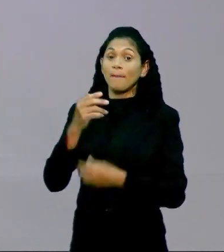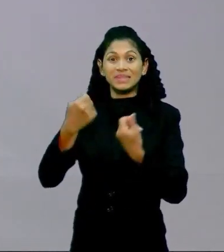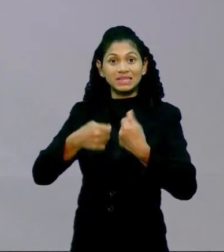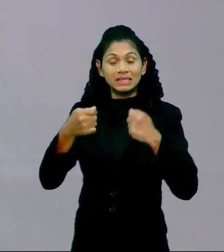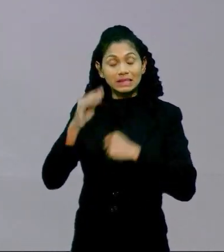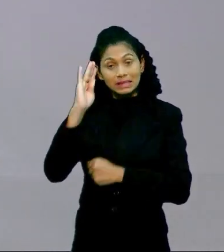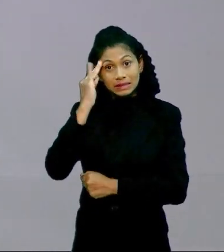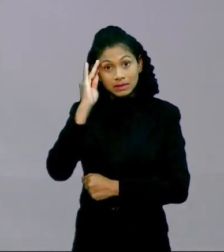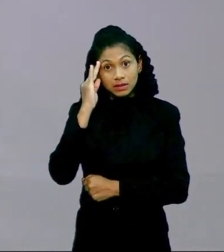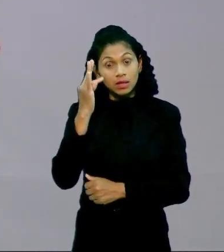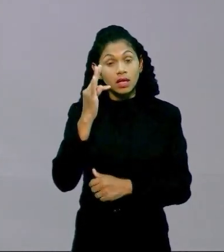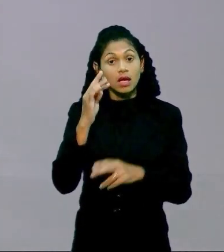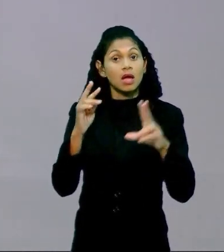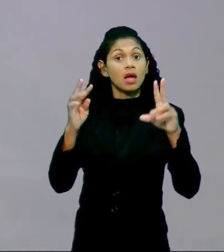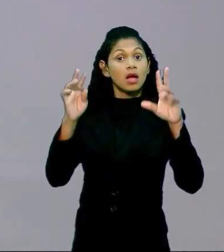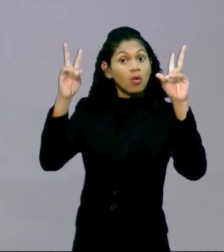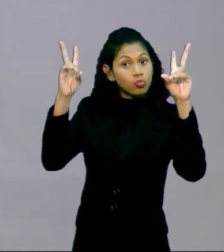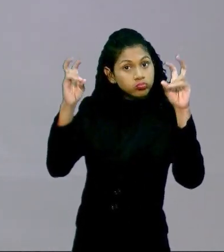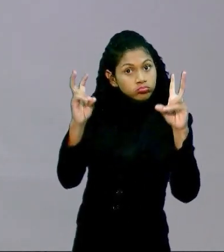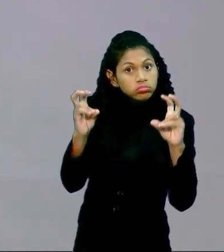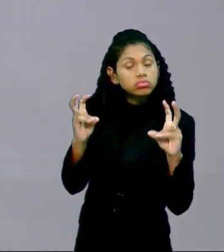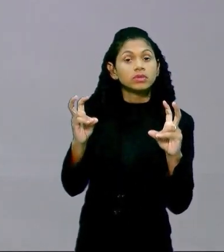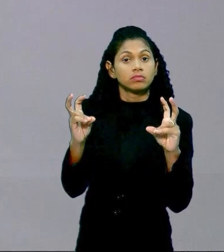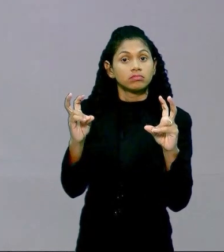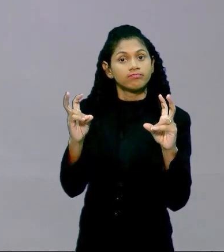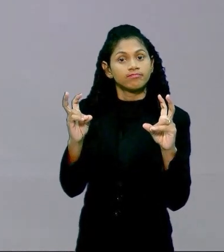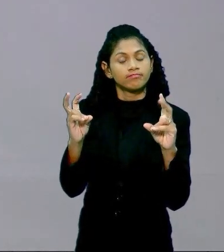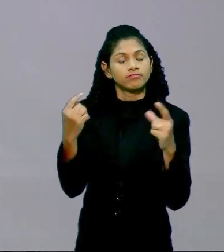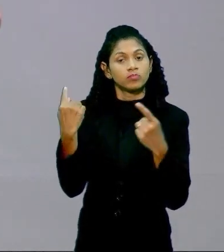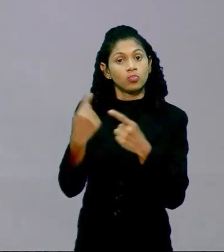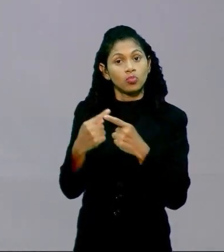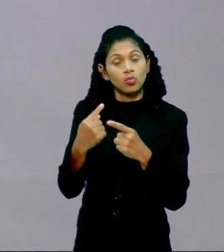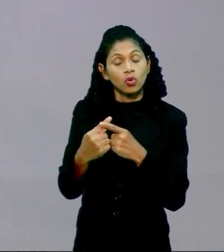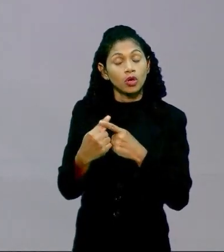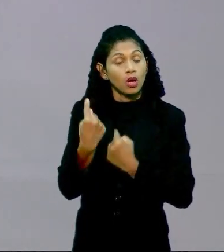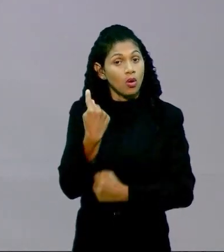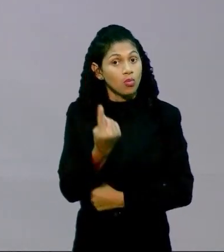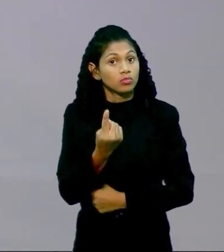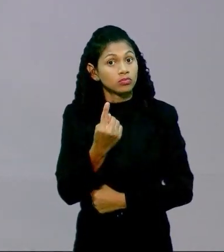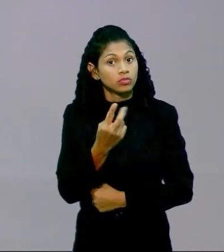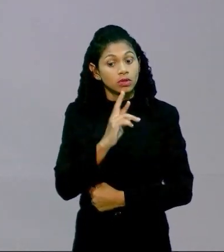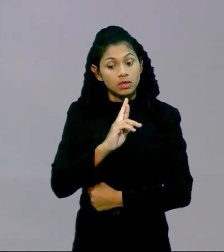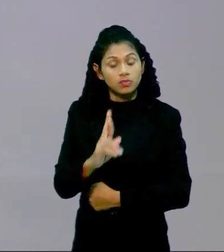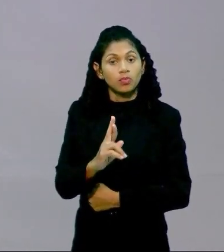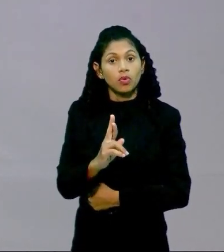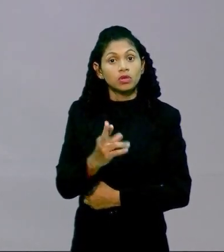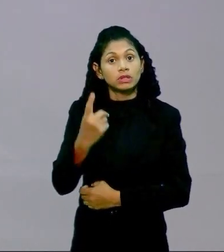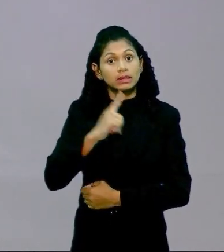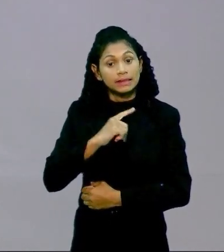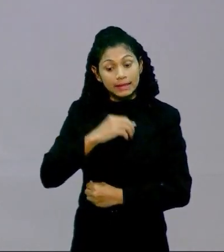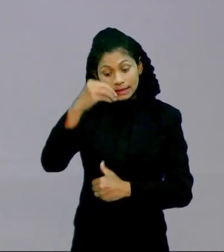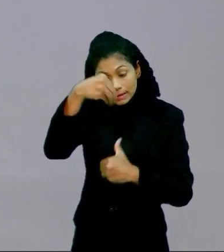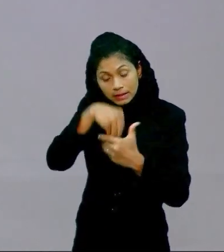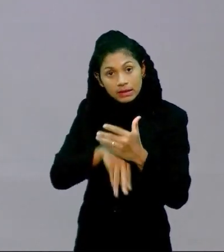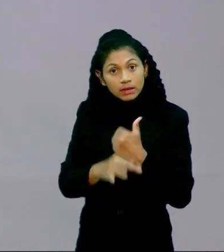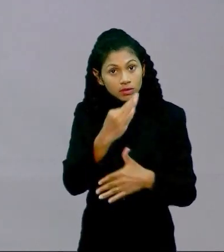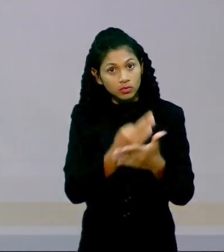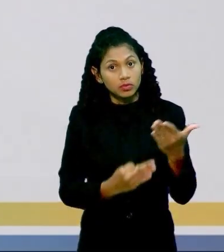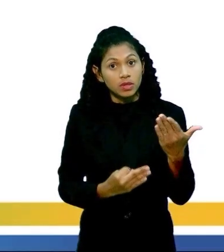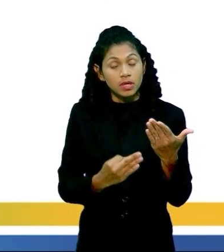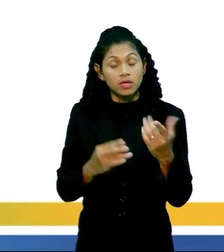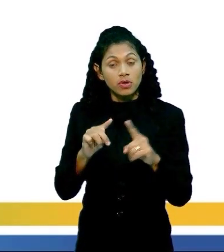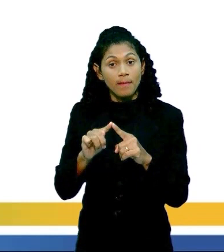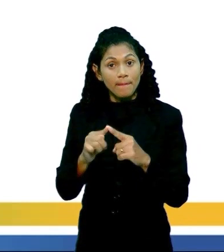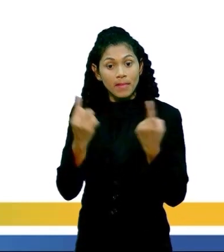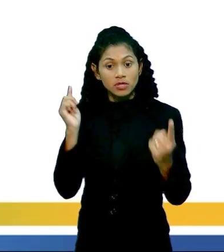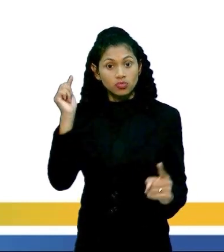né, você corre o risco de errar esse tipo de questão, porque algumas dessas respostas elas estão presentes no texto, mas não é a finalidade do tomate,